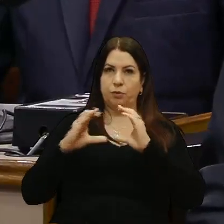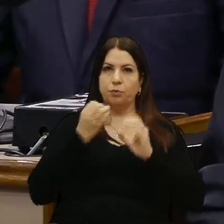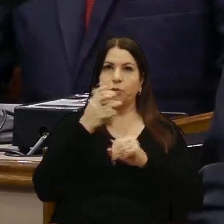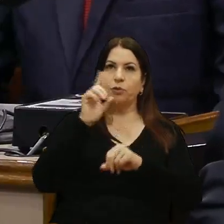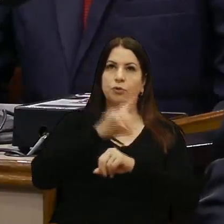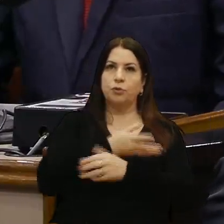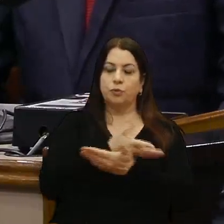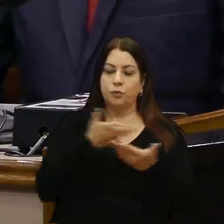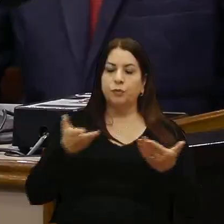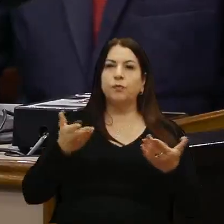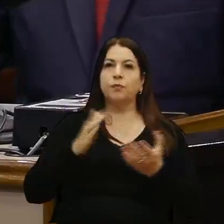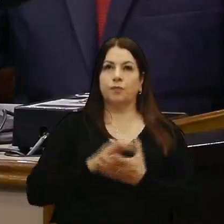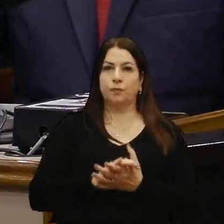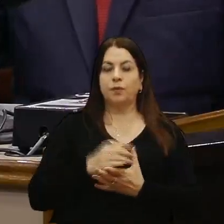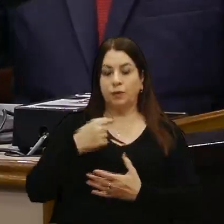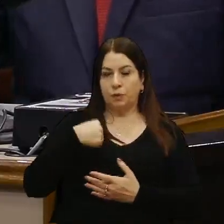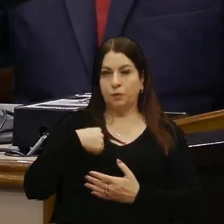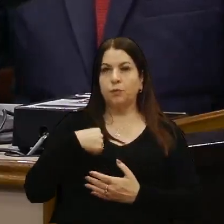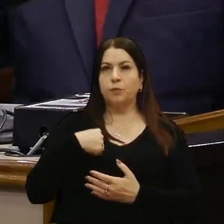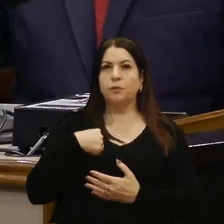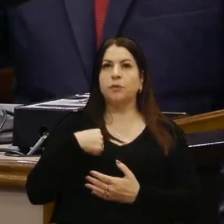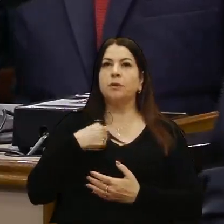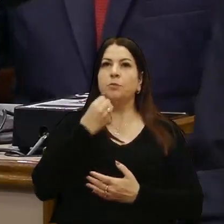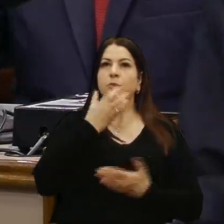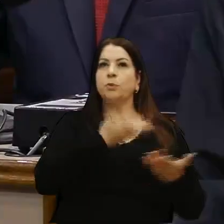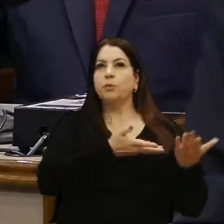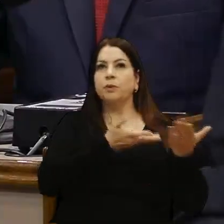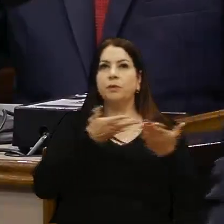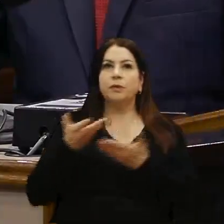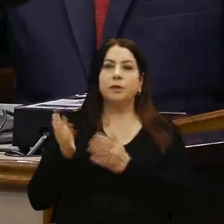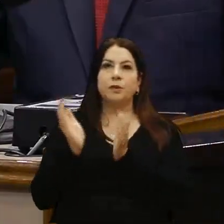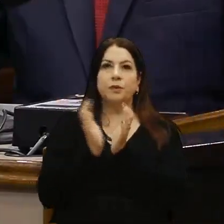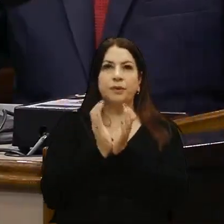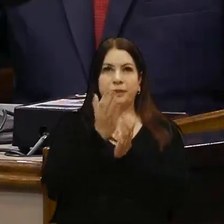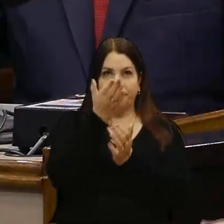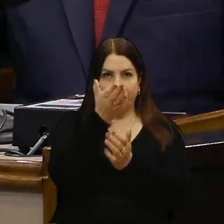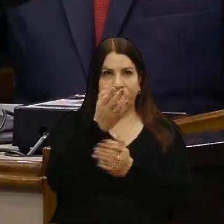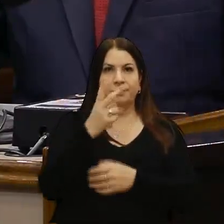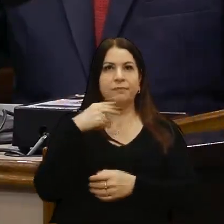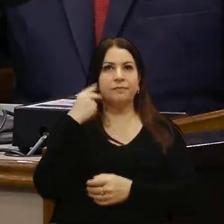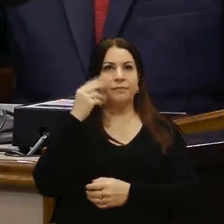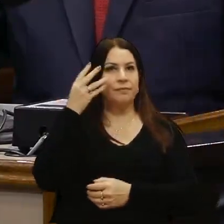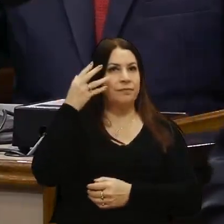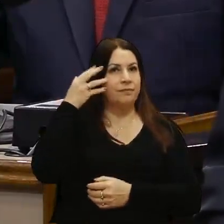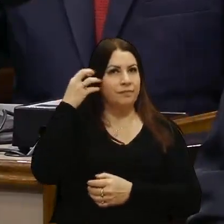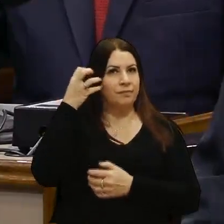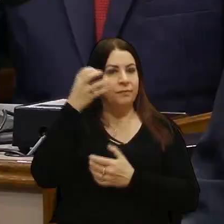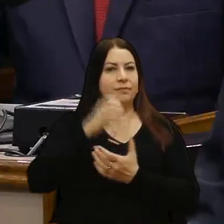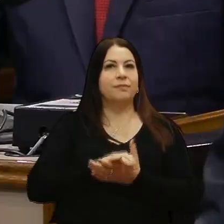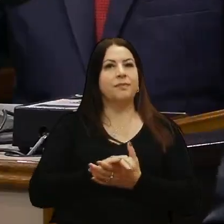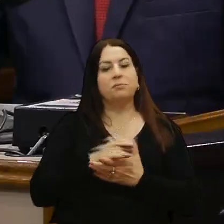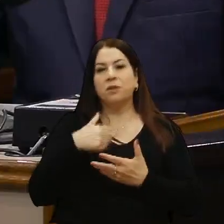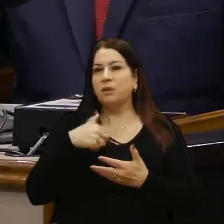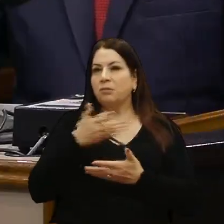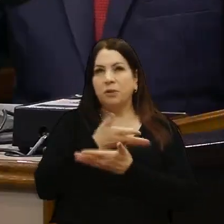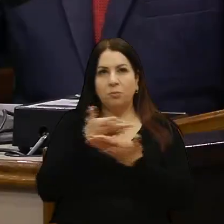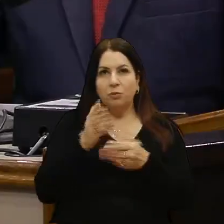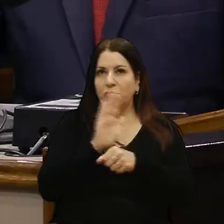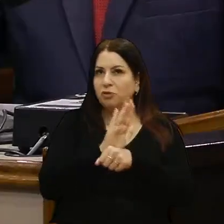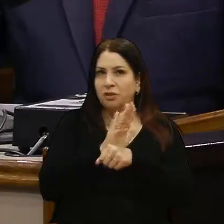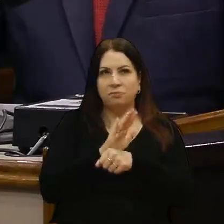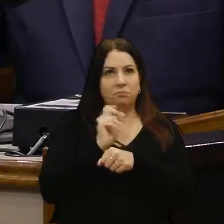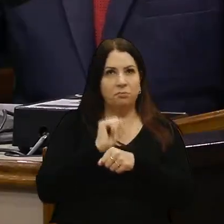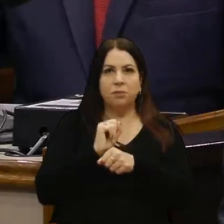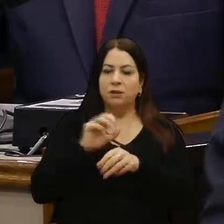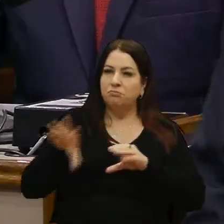a todos. Eu quero dar as boas-vindas para o colega vereador Jack, me colocar à disposição para que a gente